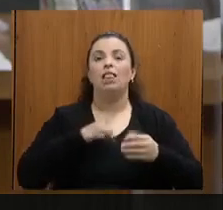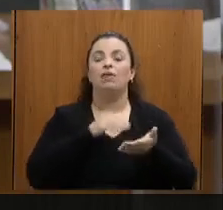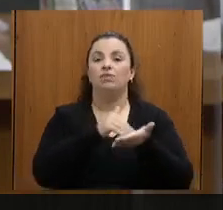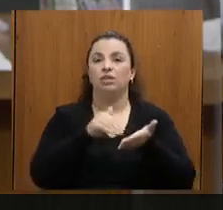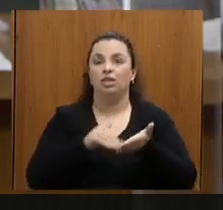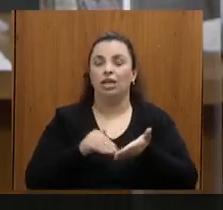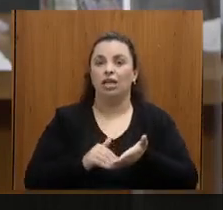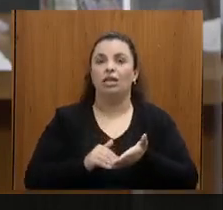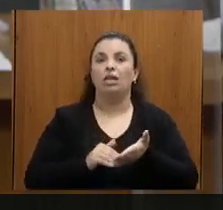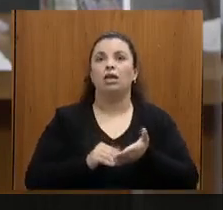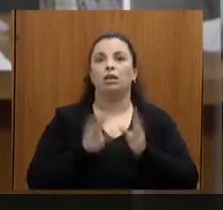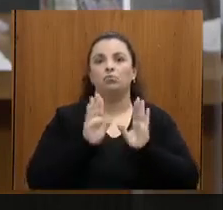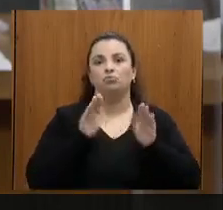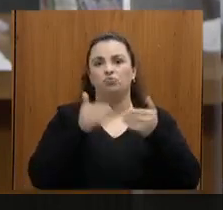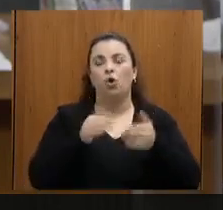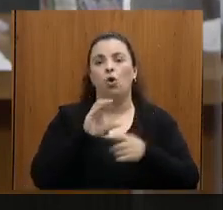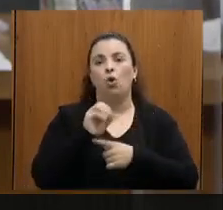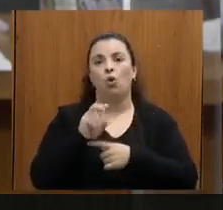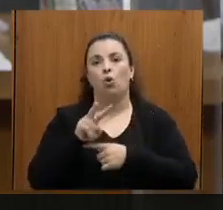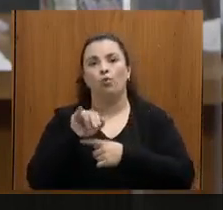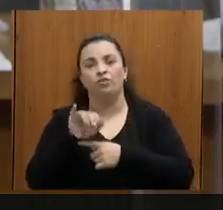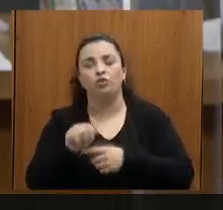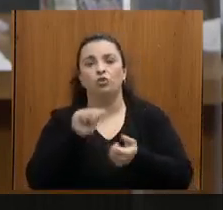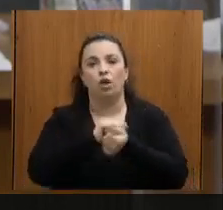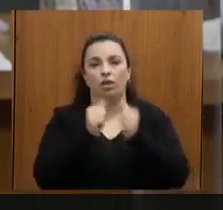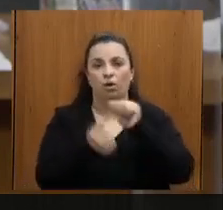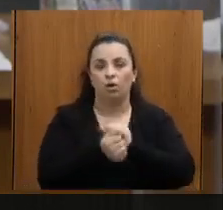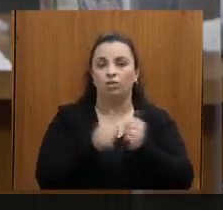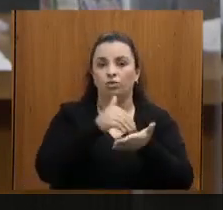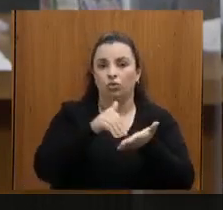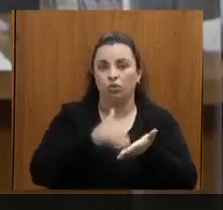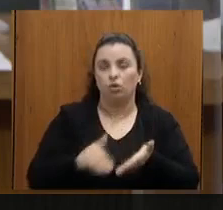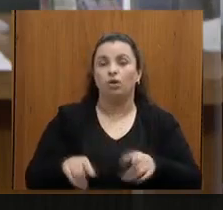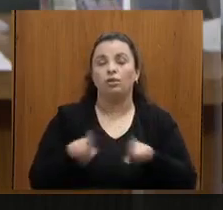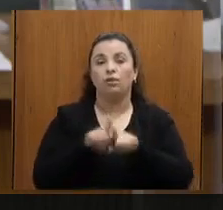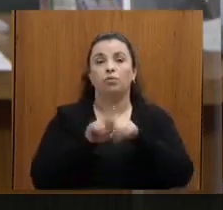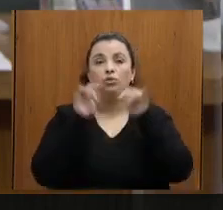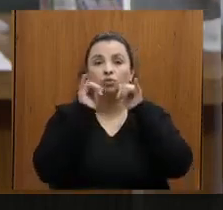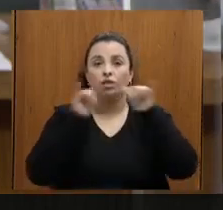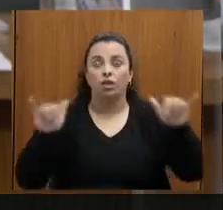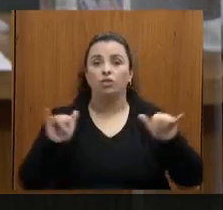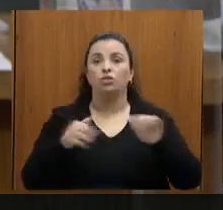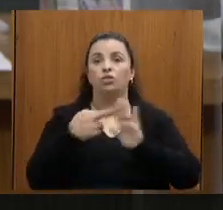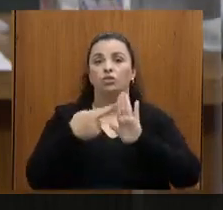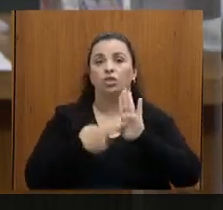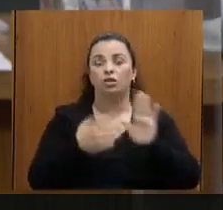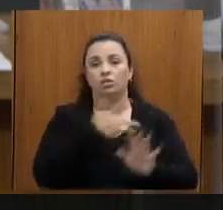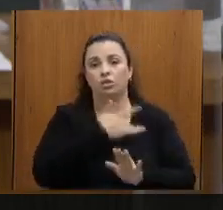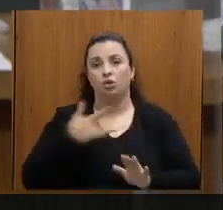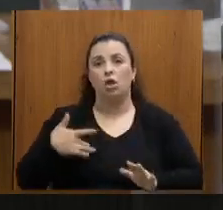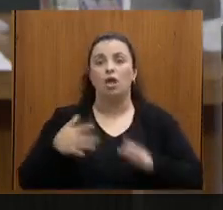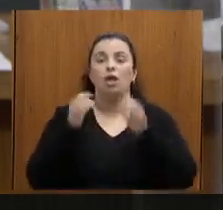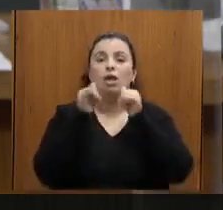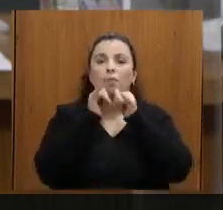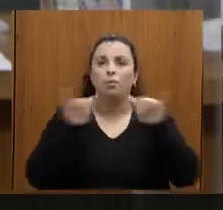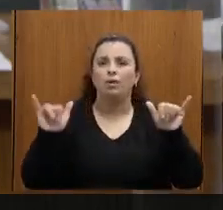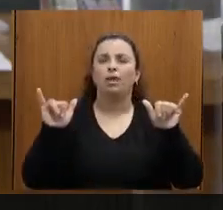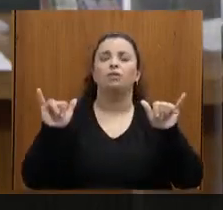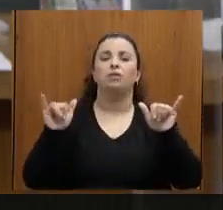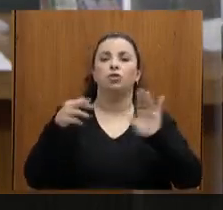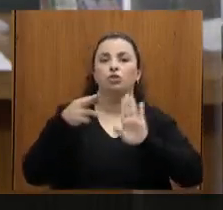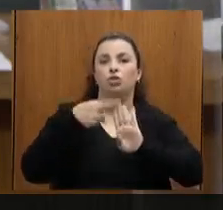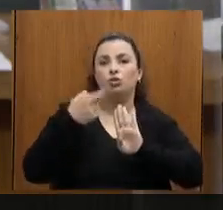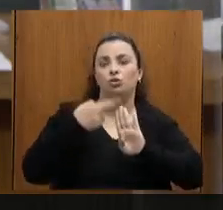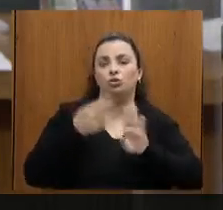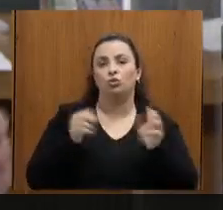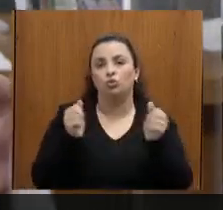adequação dos ambientes de escritório, a divulgação de protocolos sanitários e a publicação de resoluções conjuntas com a Secretaria